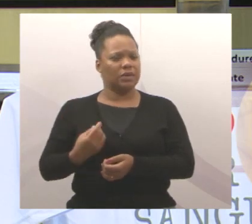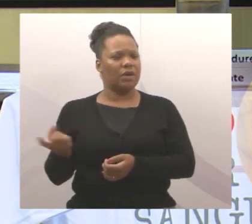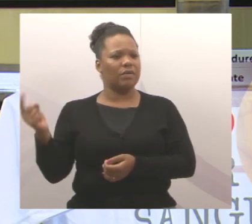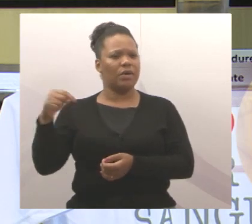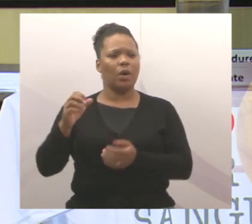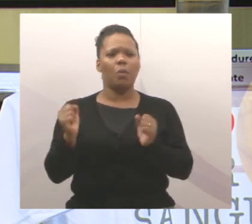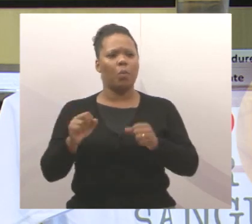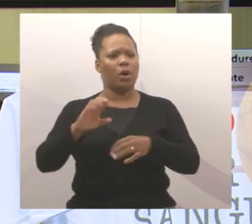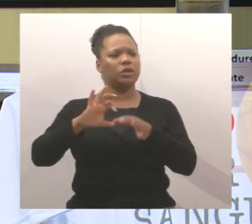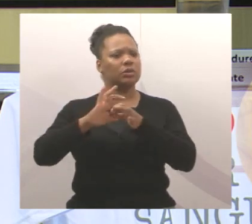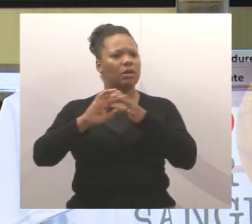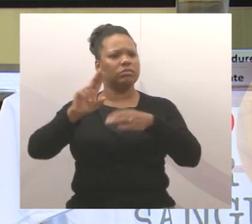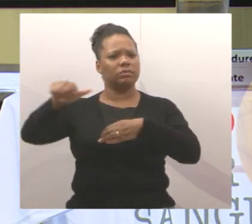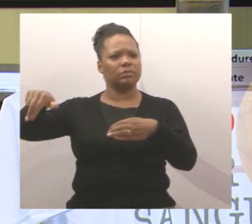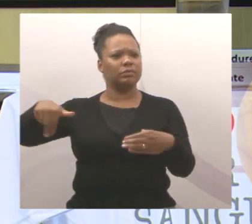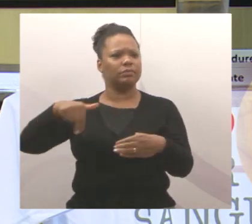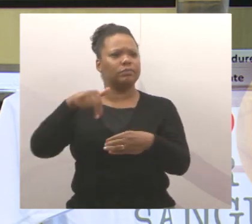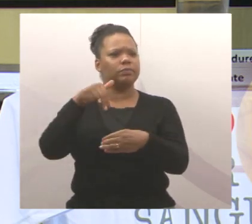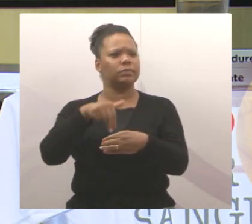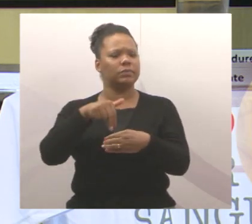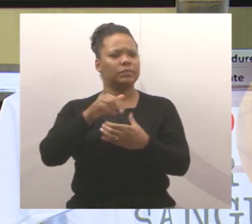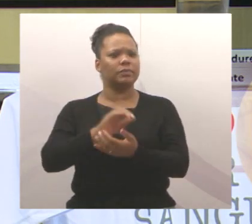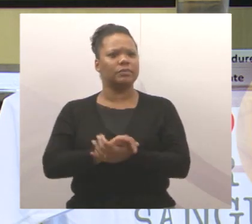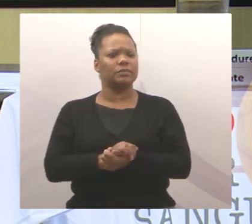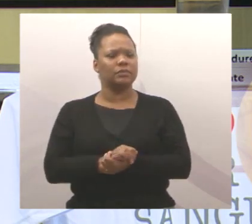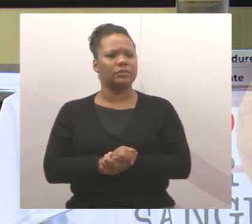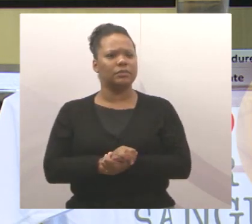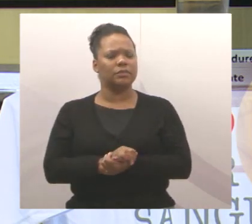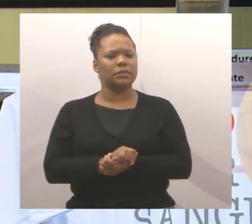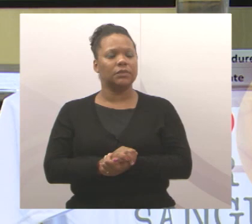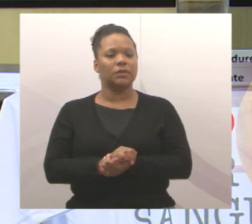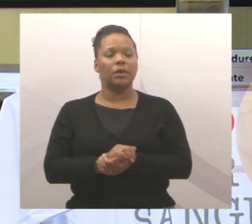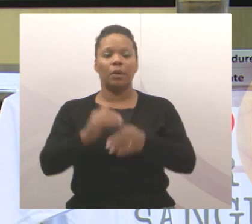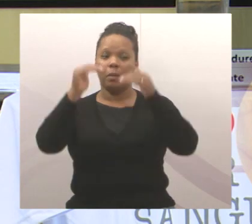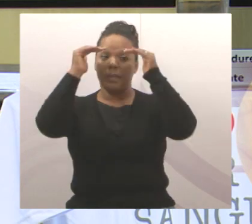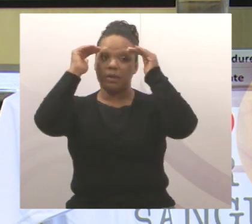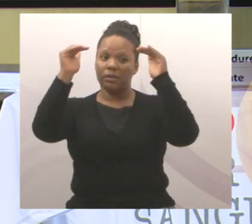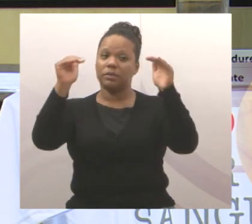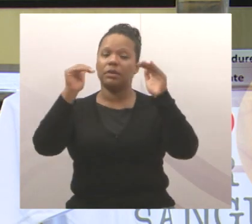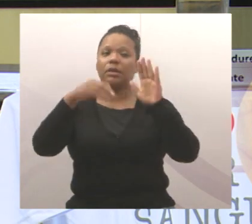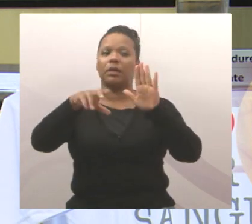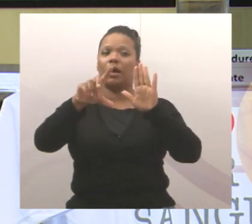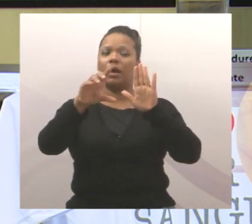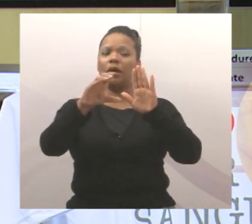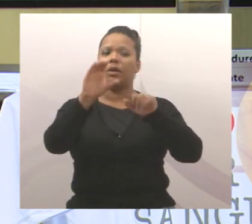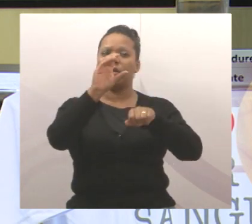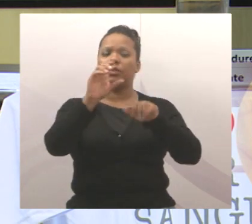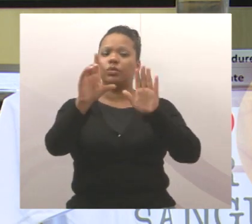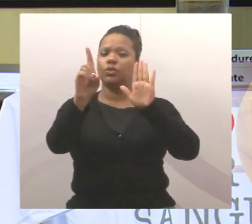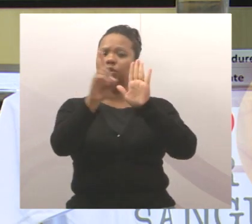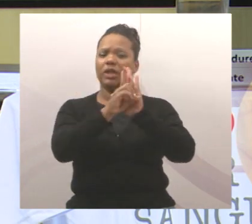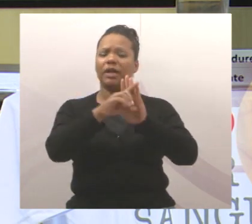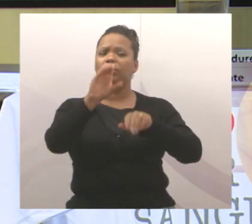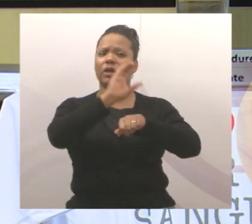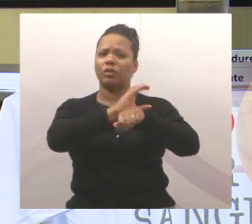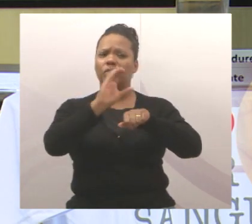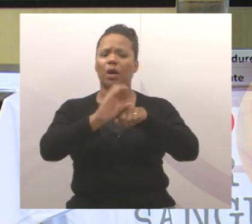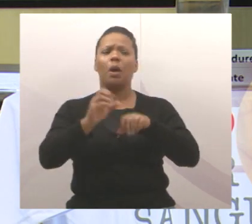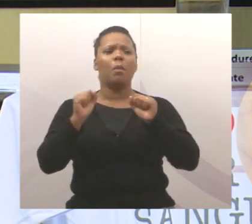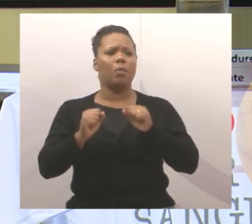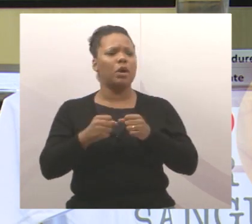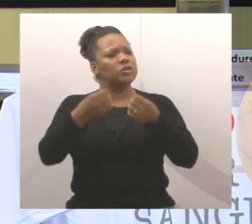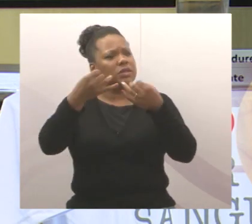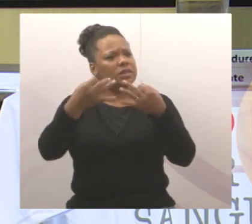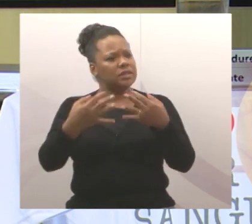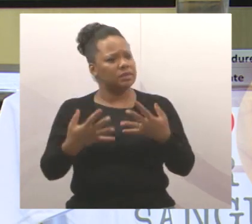o uso da tribuna para que, em atendimento aos princípios constitucionais do contraditório e da ampla defesa, possa se defender do